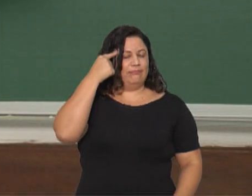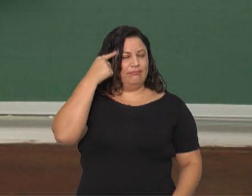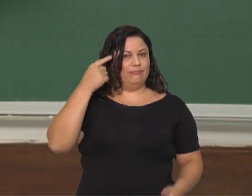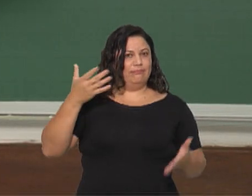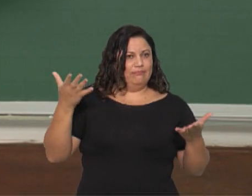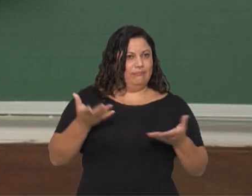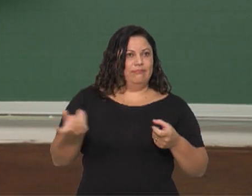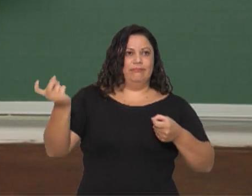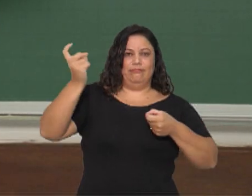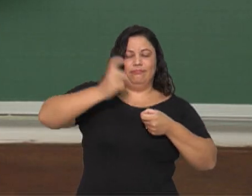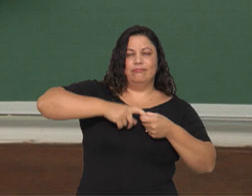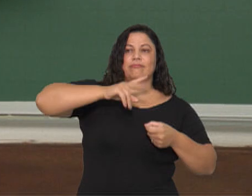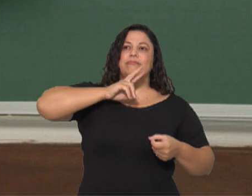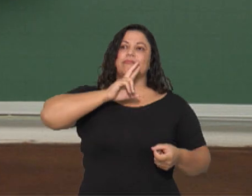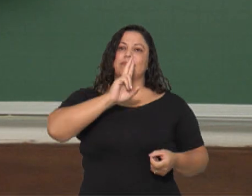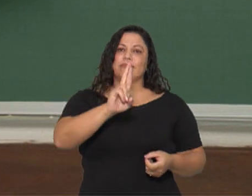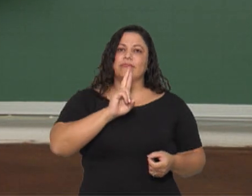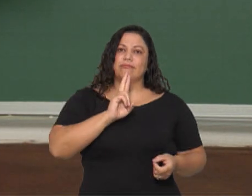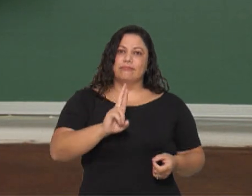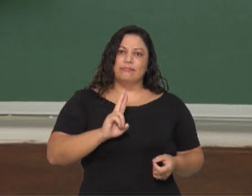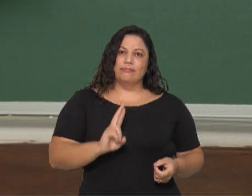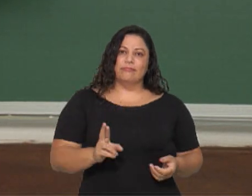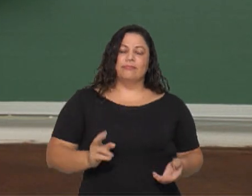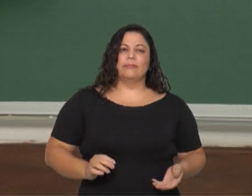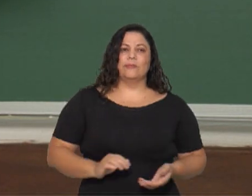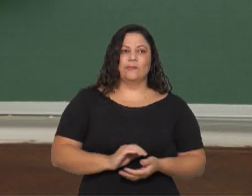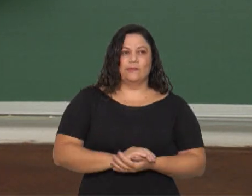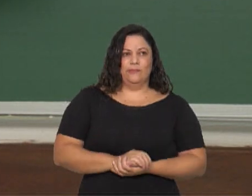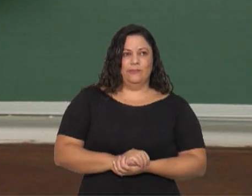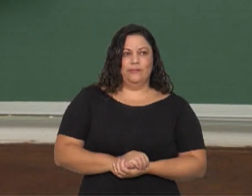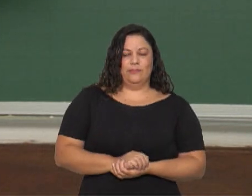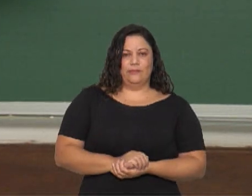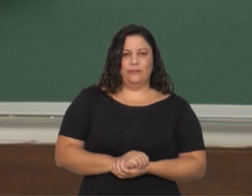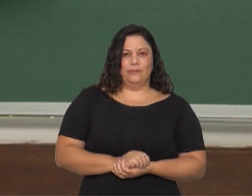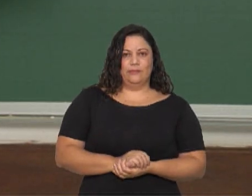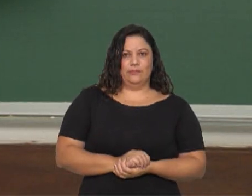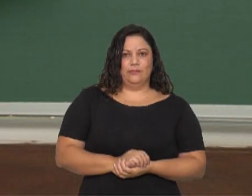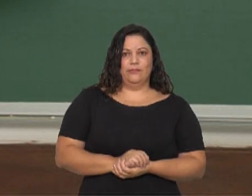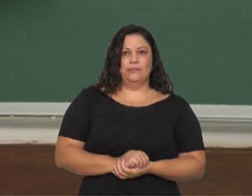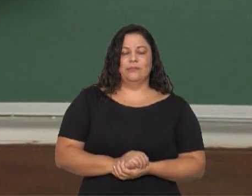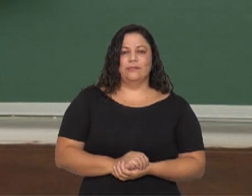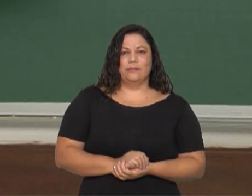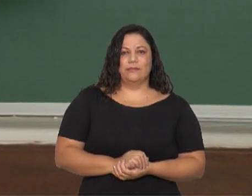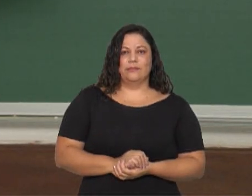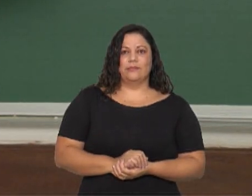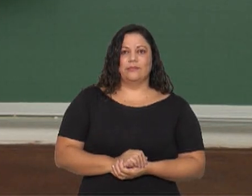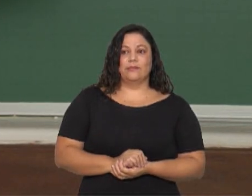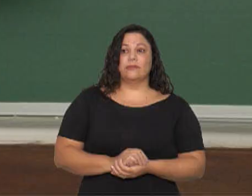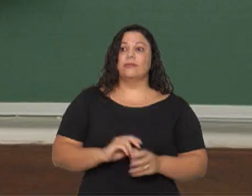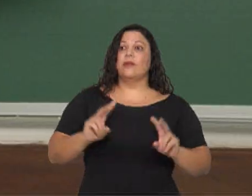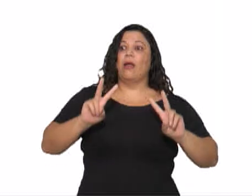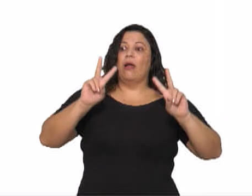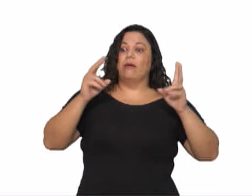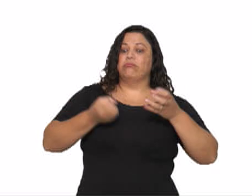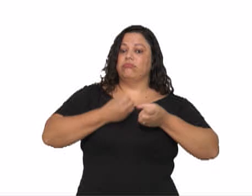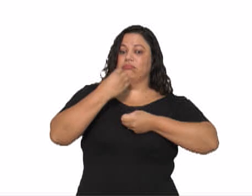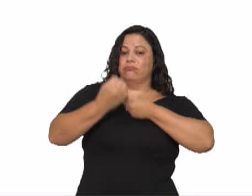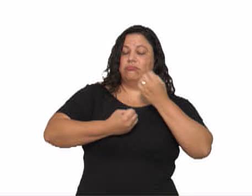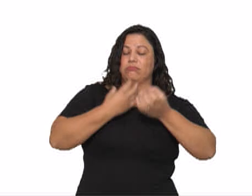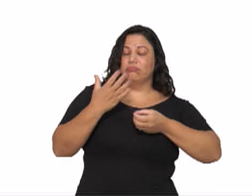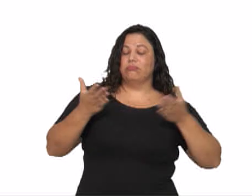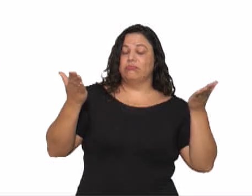e vamos aqui fazer a reflexão juntos, de acordo? Então, de hecho, que é um poema, já que tratamos na classe